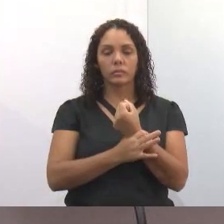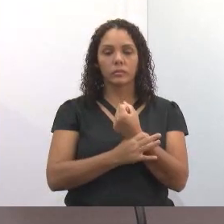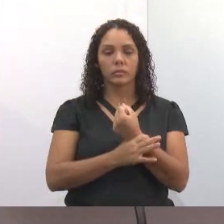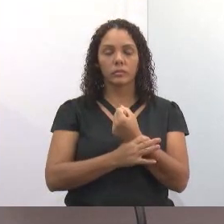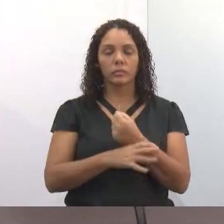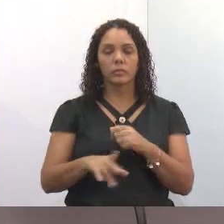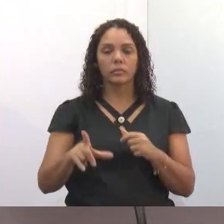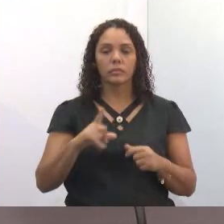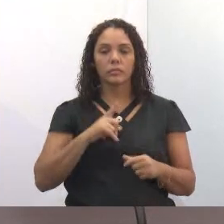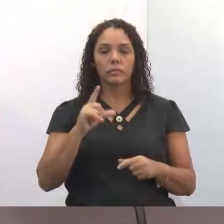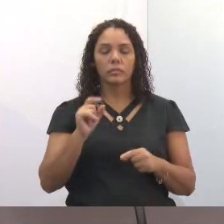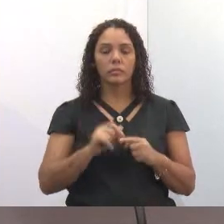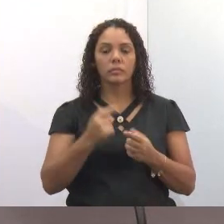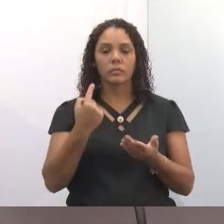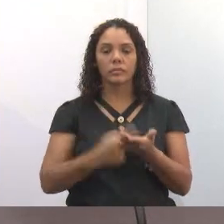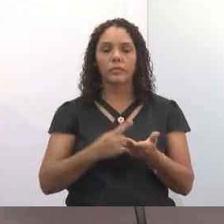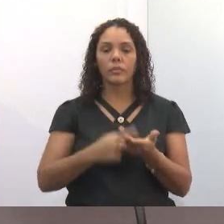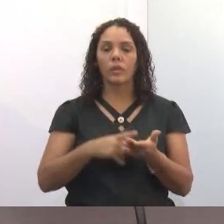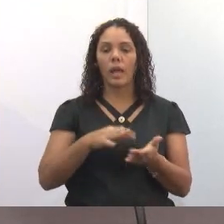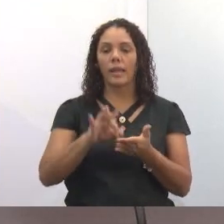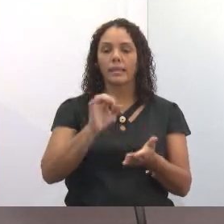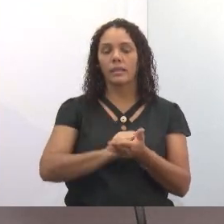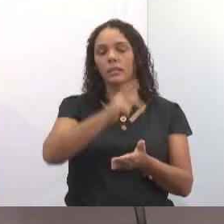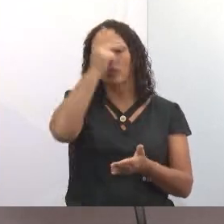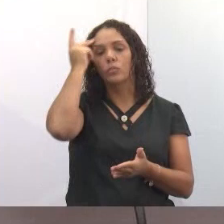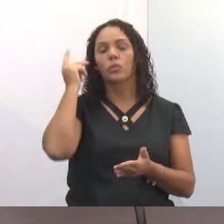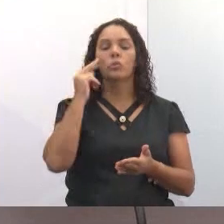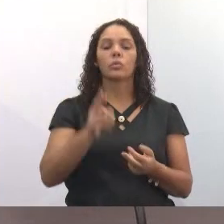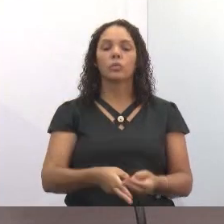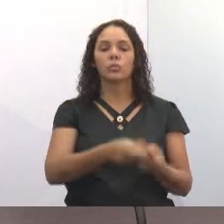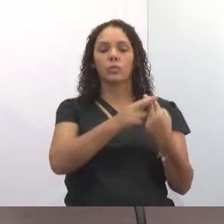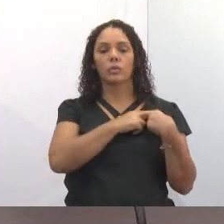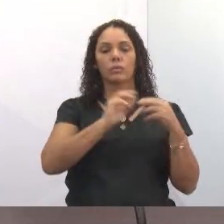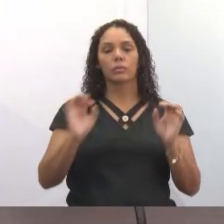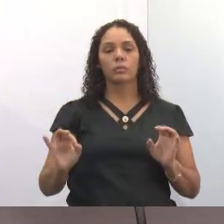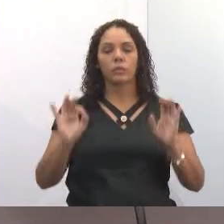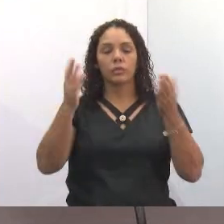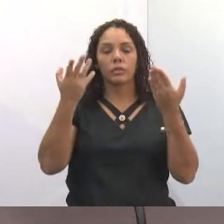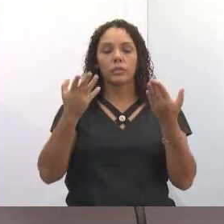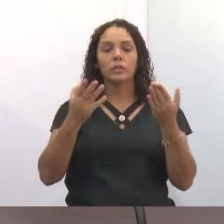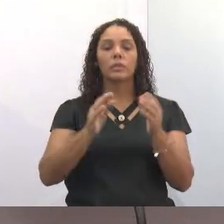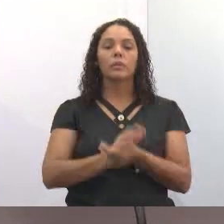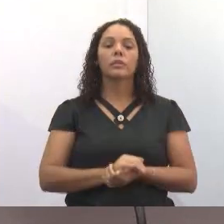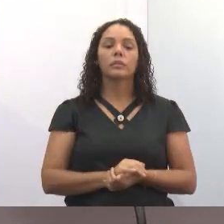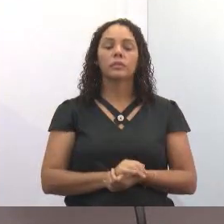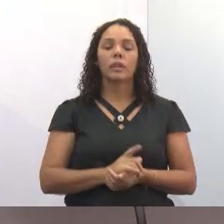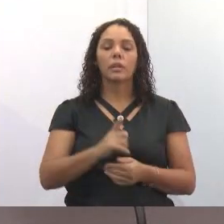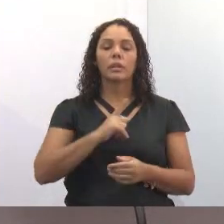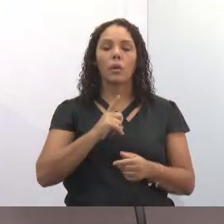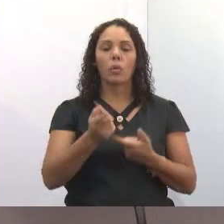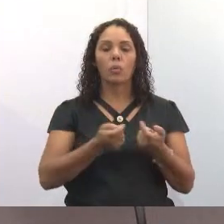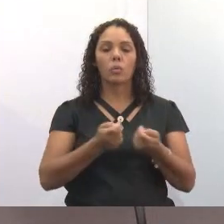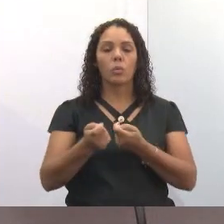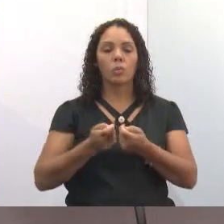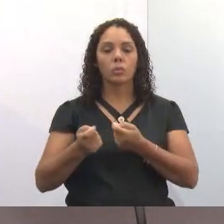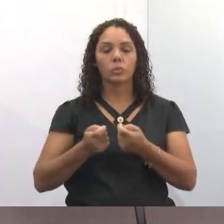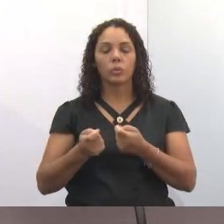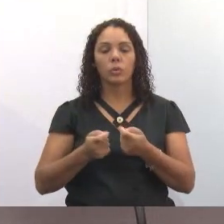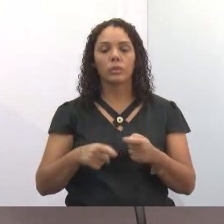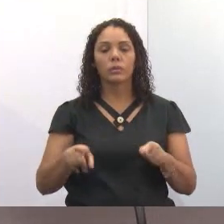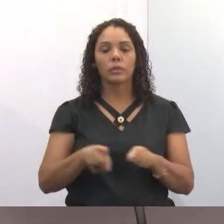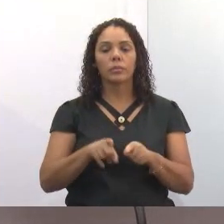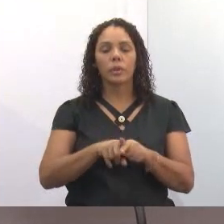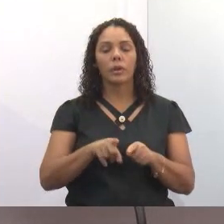precaução incluem compromisso assinado do responsável pelo evento em garantir a ordem e o controle do uso de equipamentos sonoros, orientação para